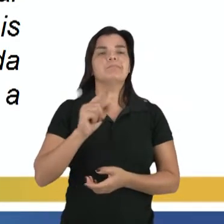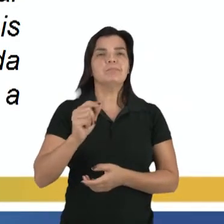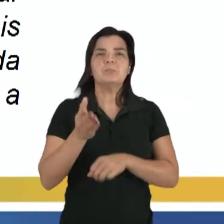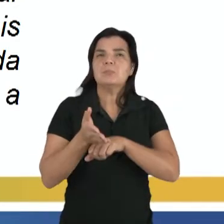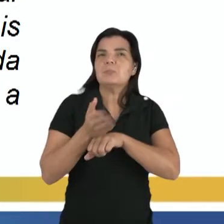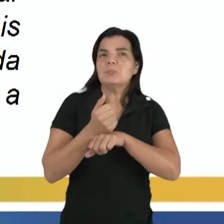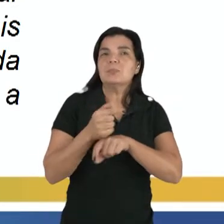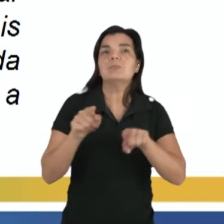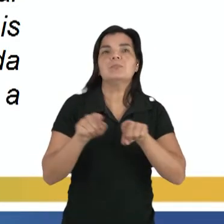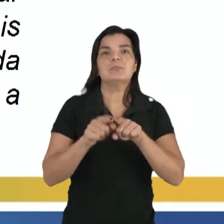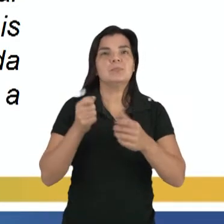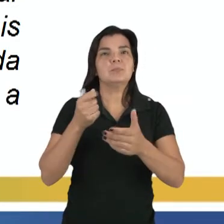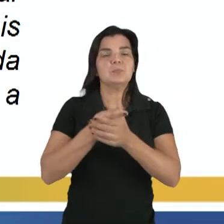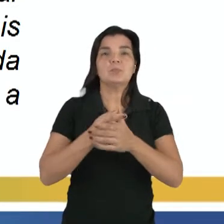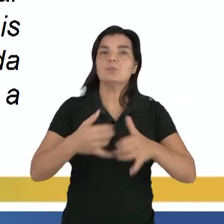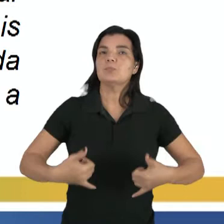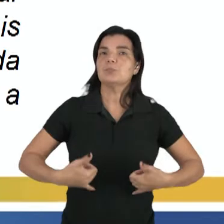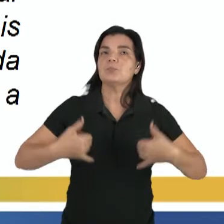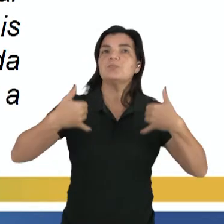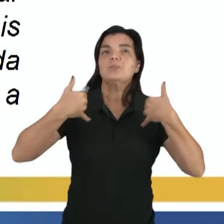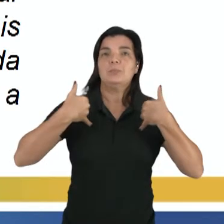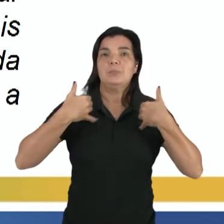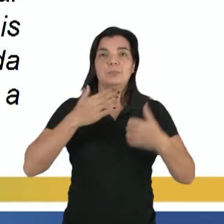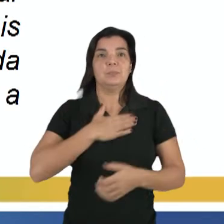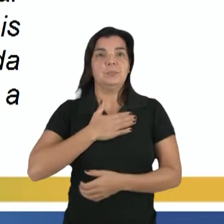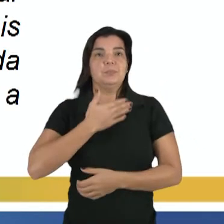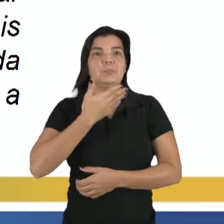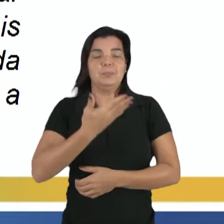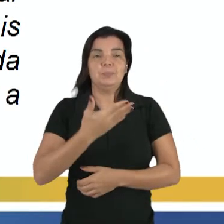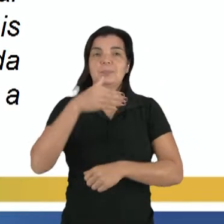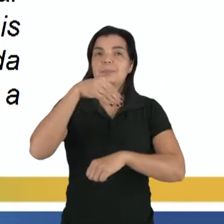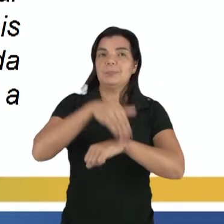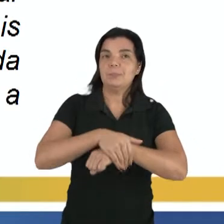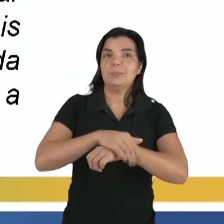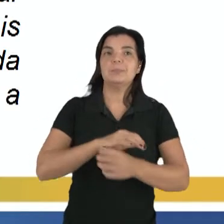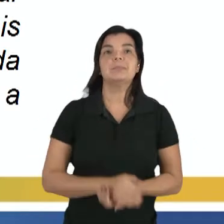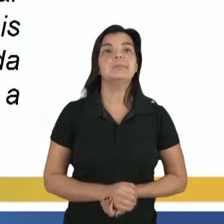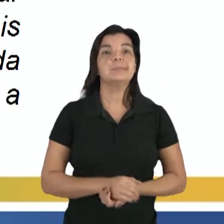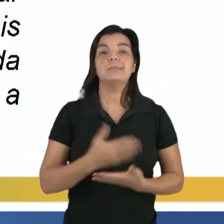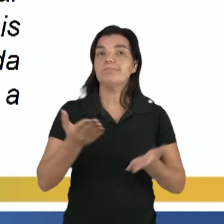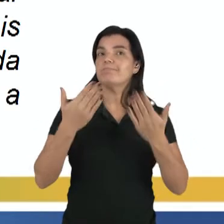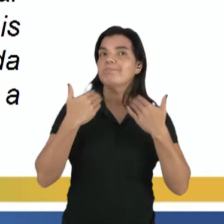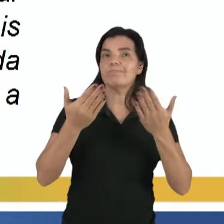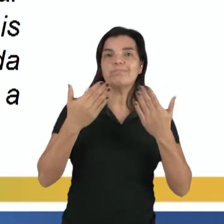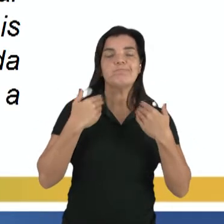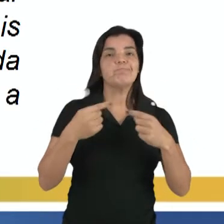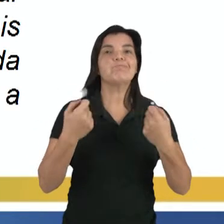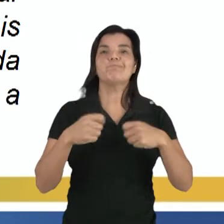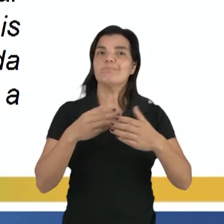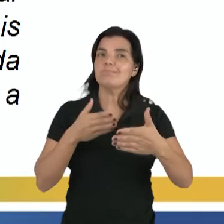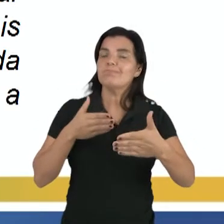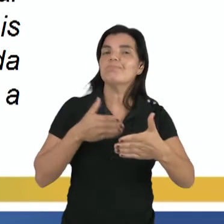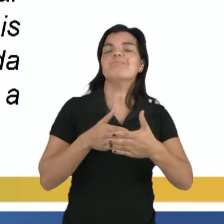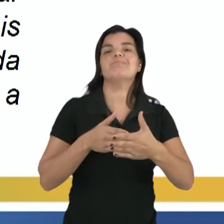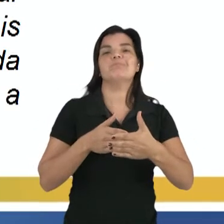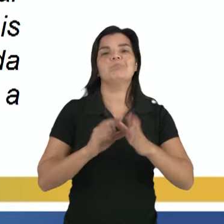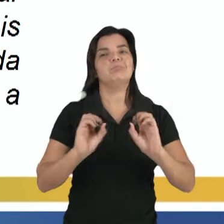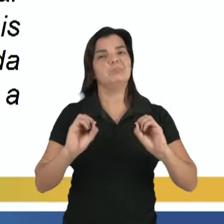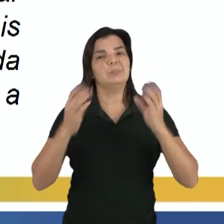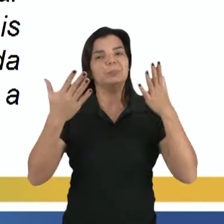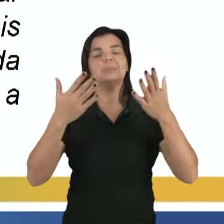Mesmo assim, saiu mais cedo e foi fazer as compras de aniversário para a surpresa da noite. Nem mesmo o calor